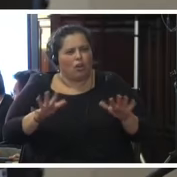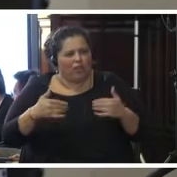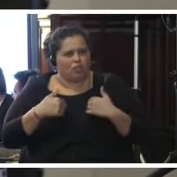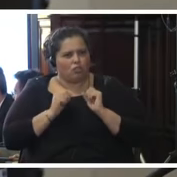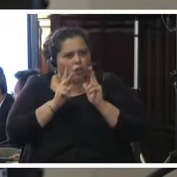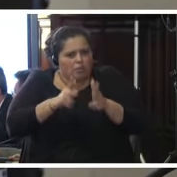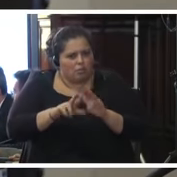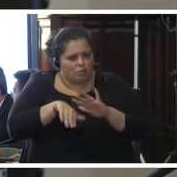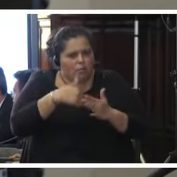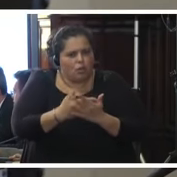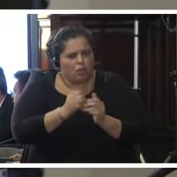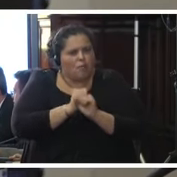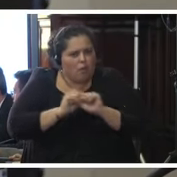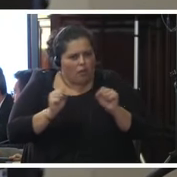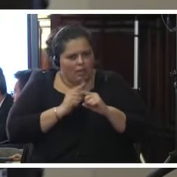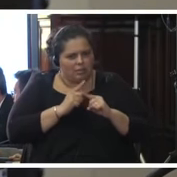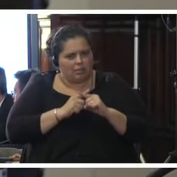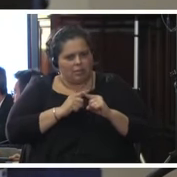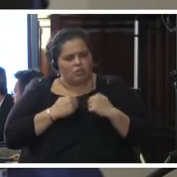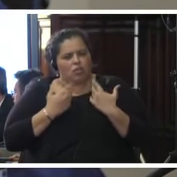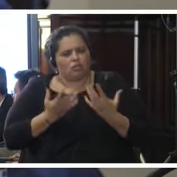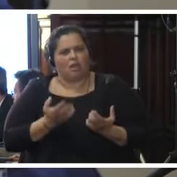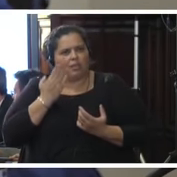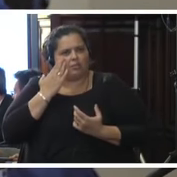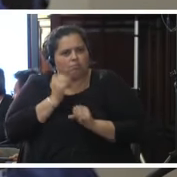numa comunidade de classe A.